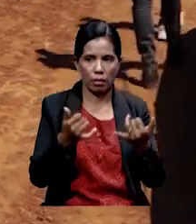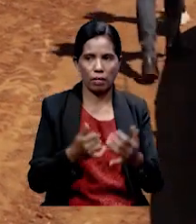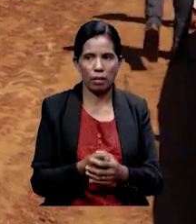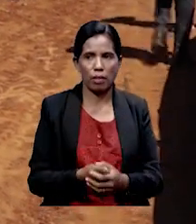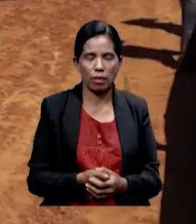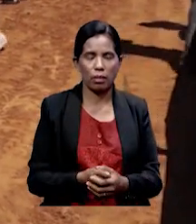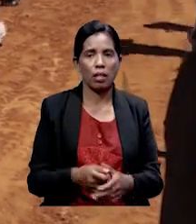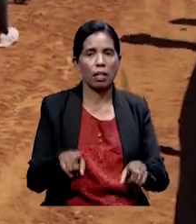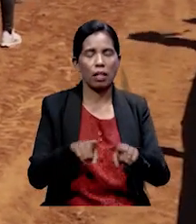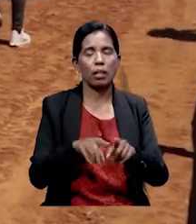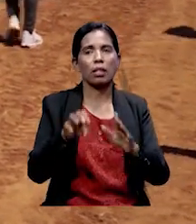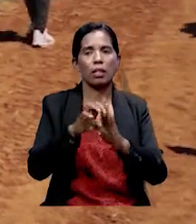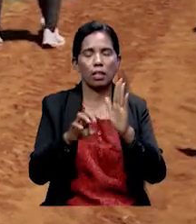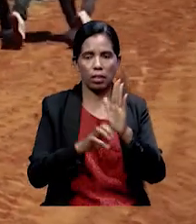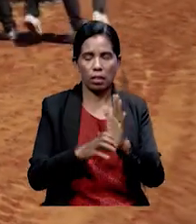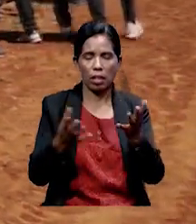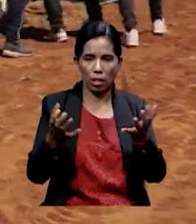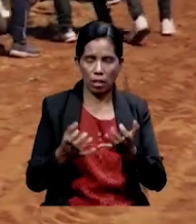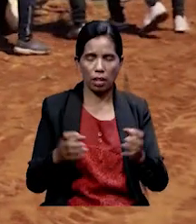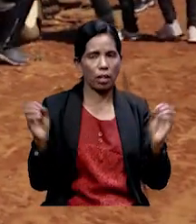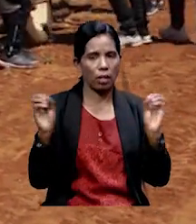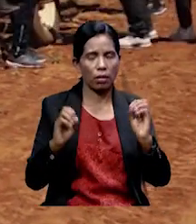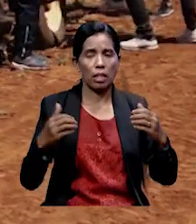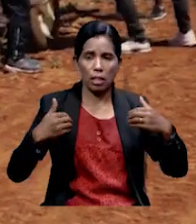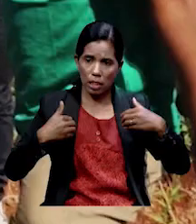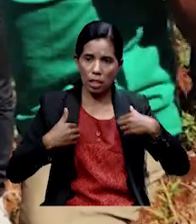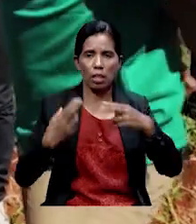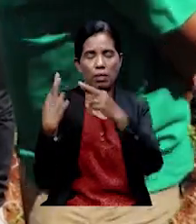der estado, ha cara kala koi, e a responsabilidade toma.